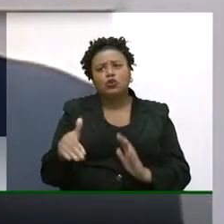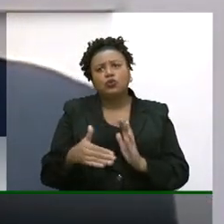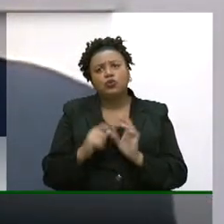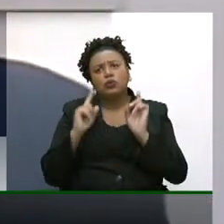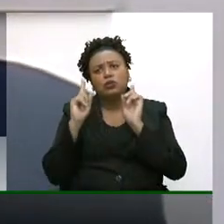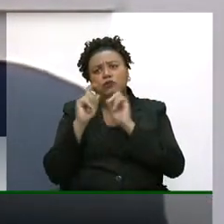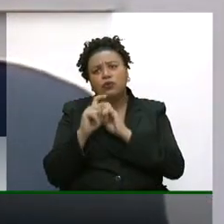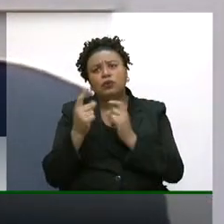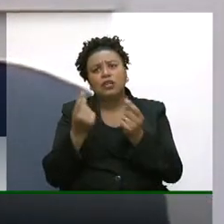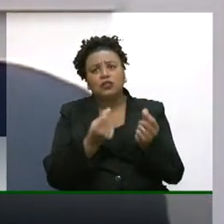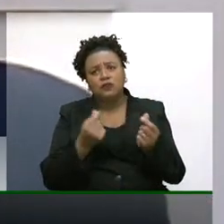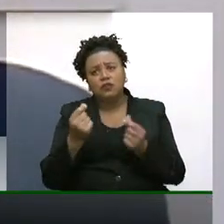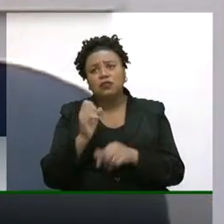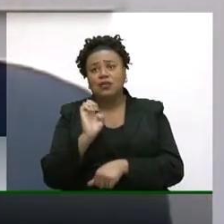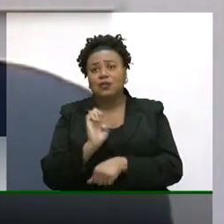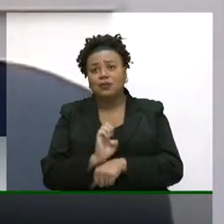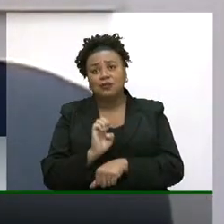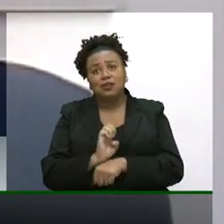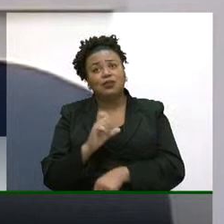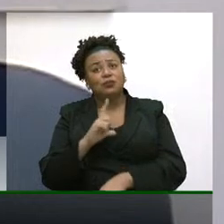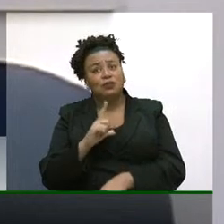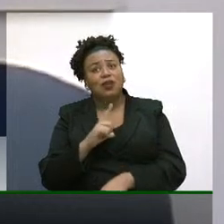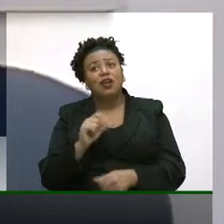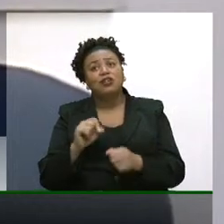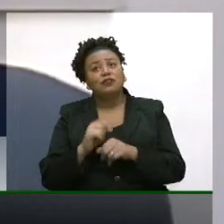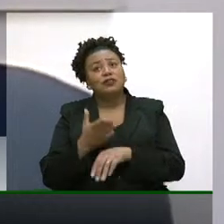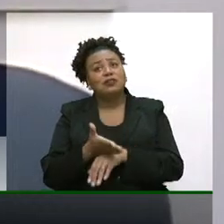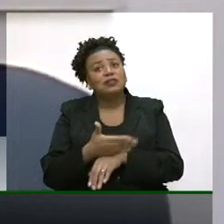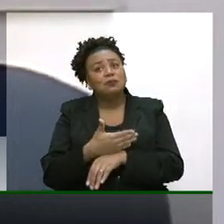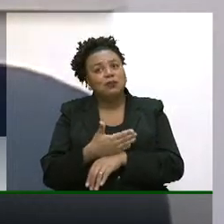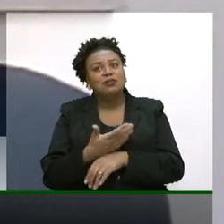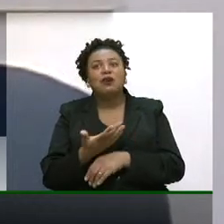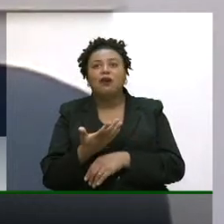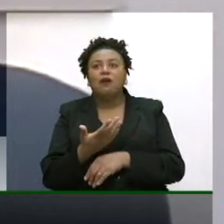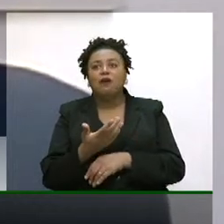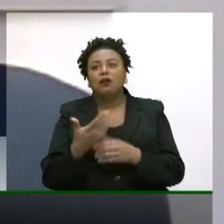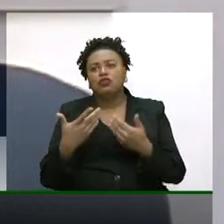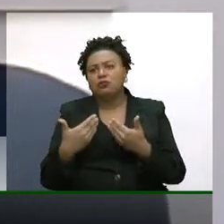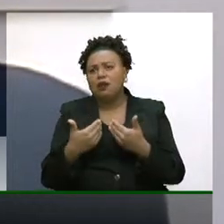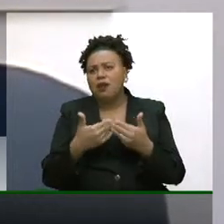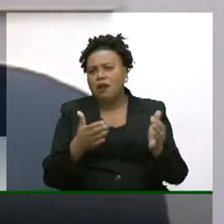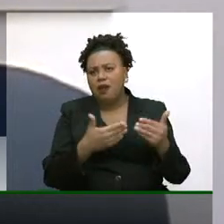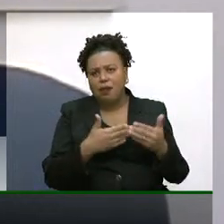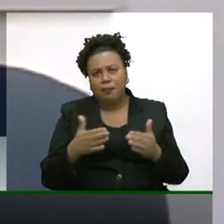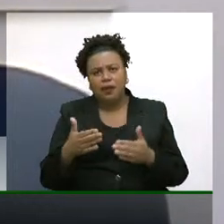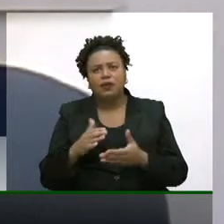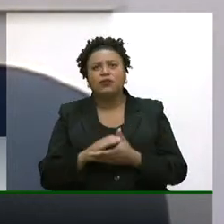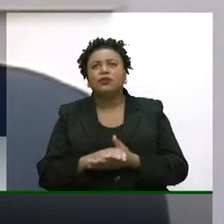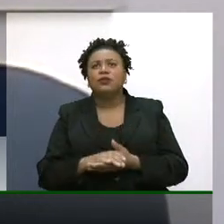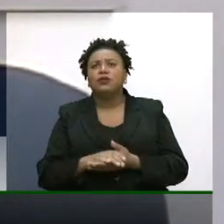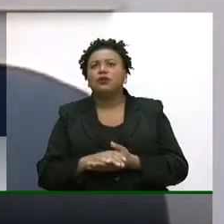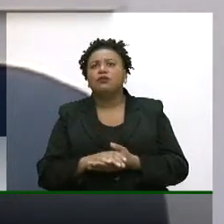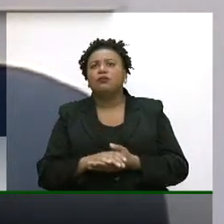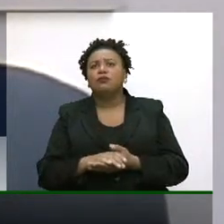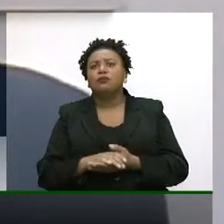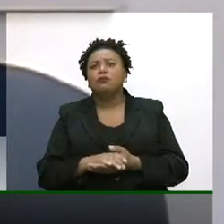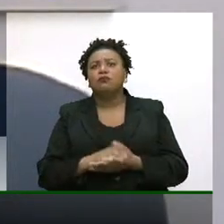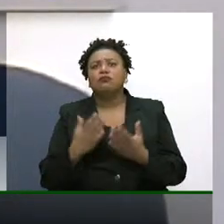vive, nós estamos fazendo essa antecipação e, logicamente, estamos abertos para,